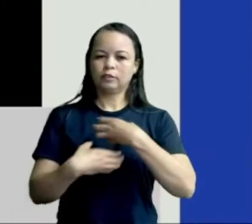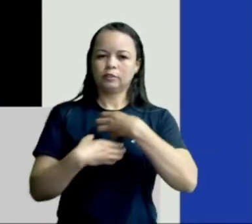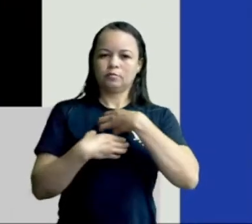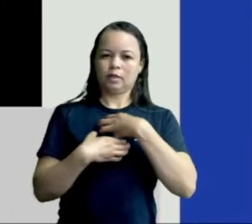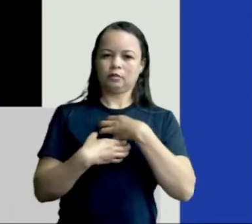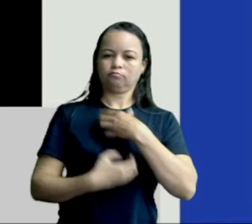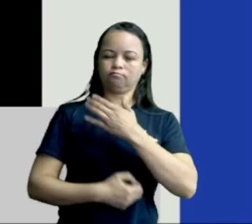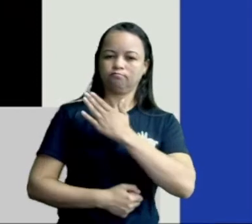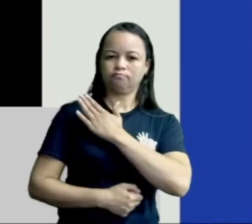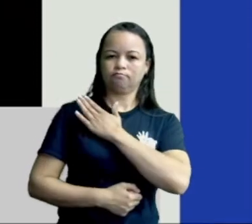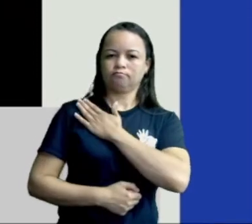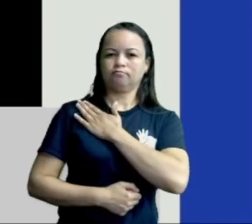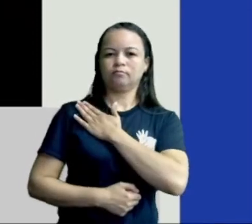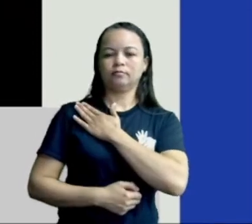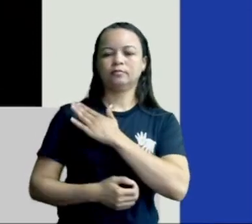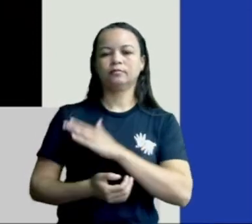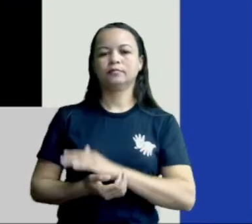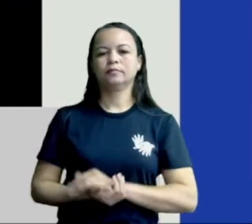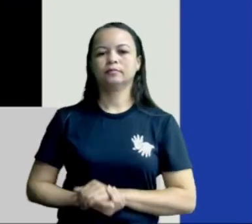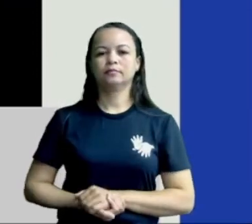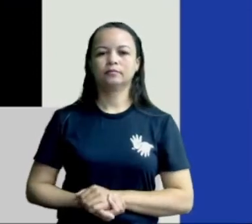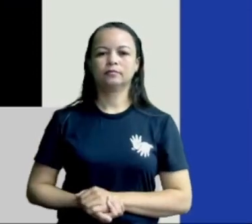pátria.